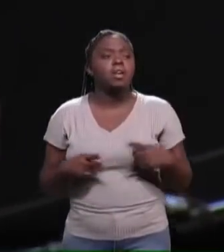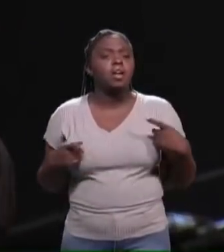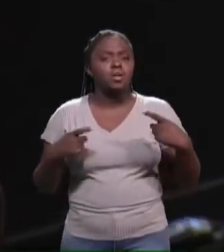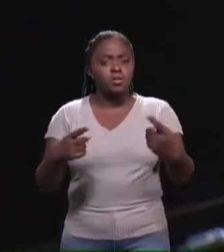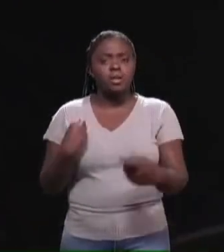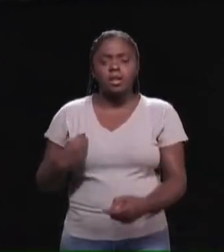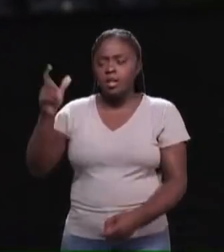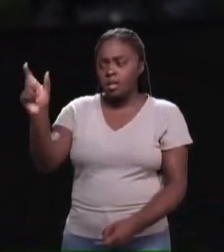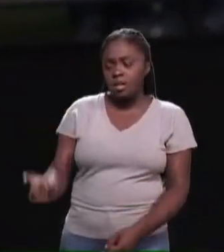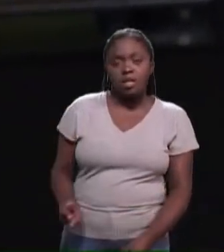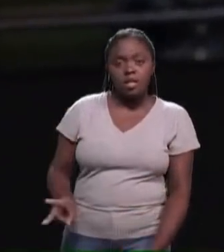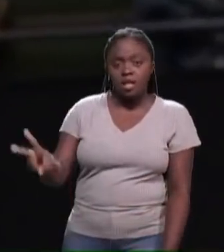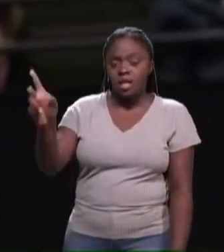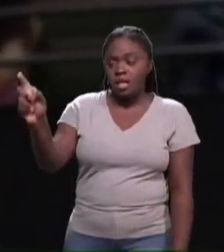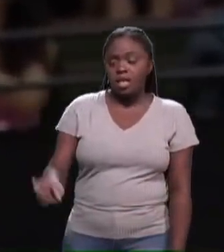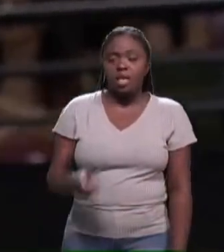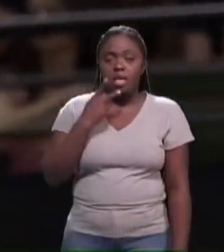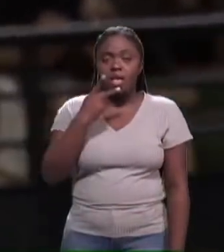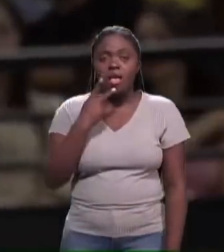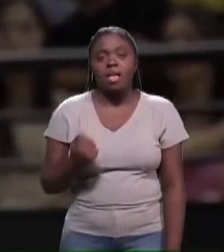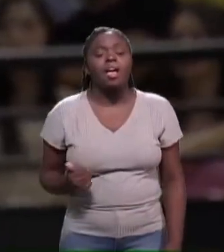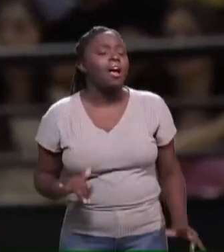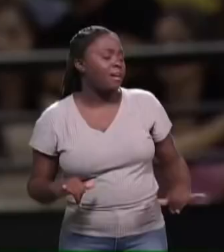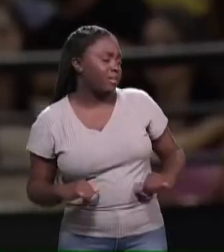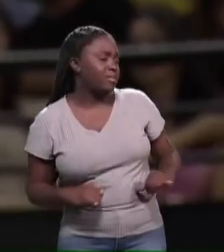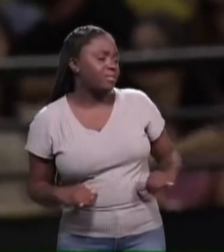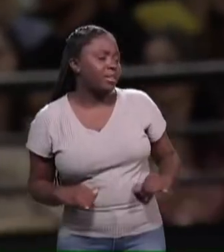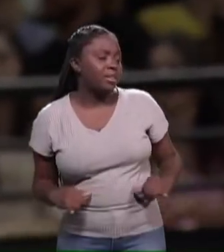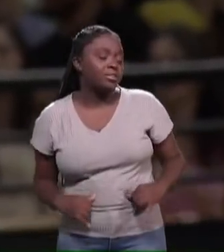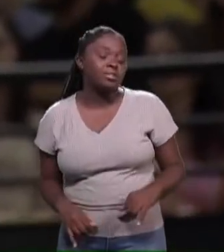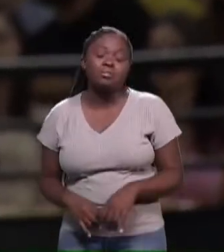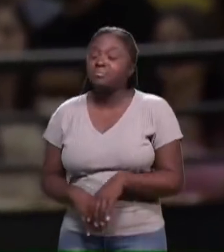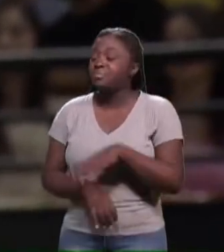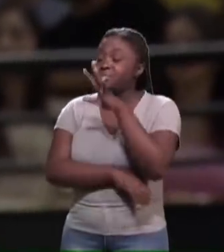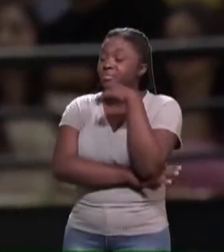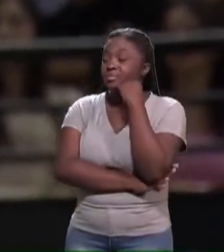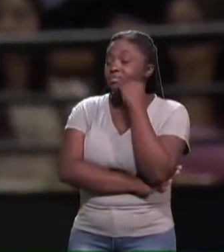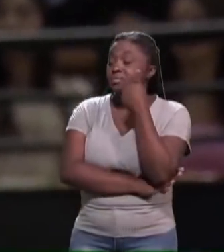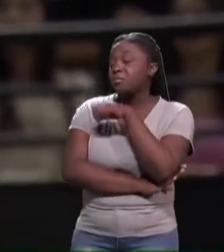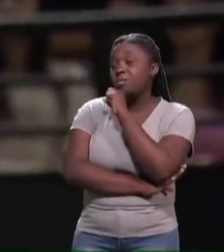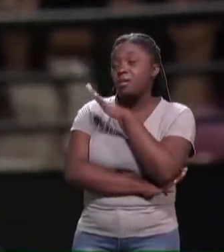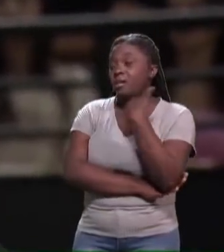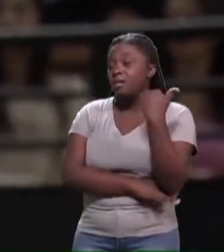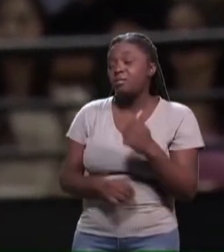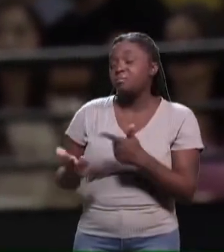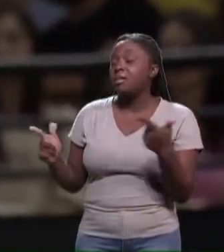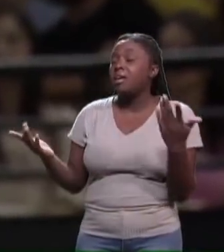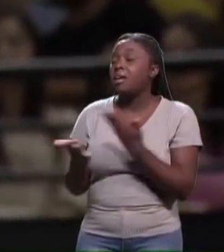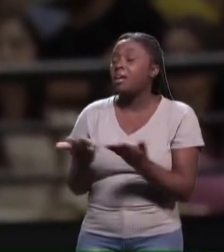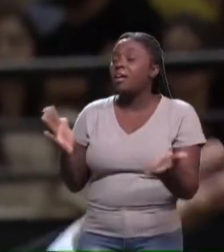vida das pessoas ou na minha vida, as pessoas falavam, está sofrendo? Eu falava, bebê, eu sepultei minha mãe. Não existe